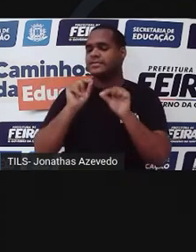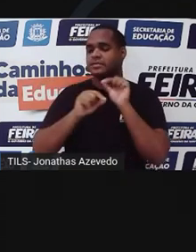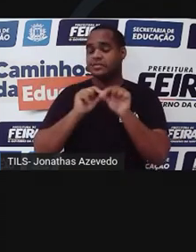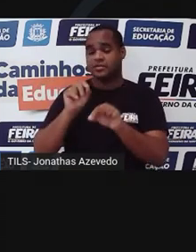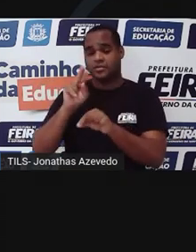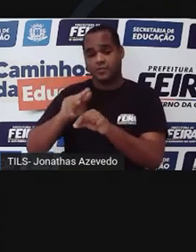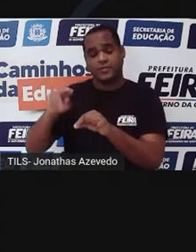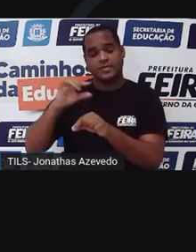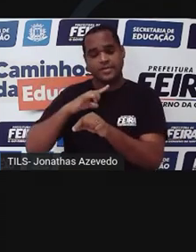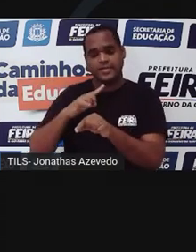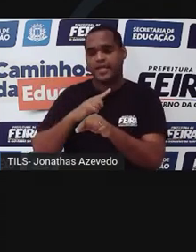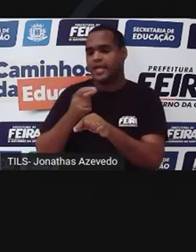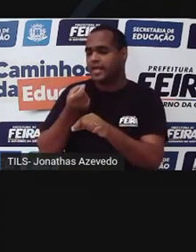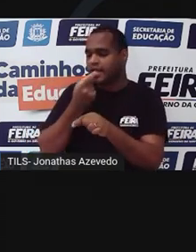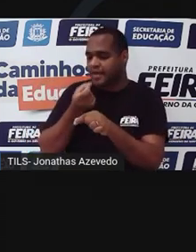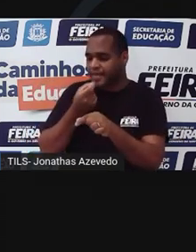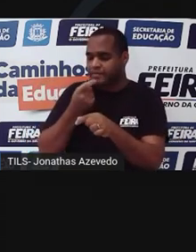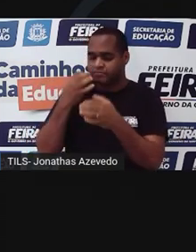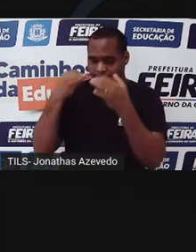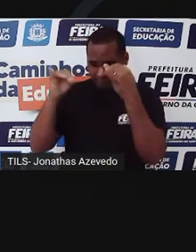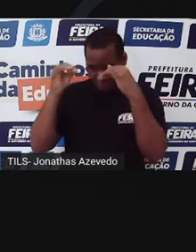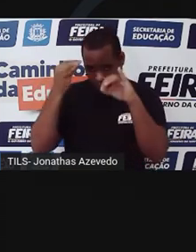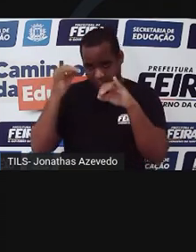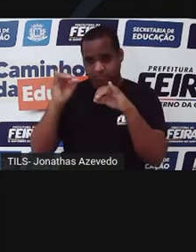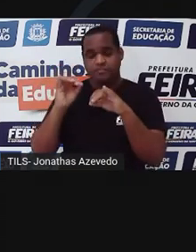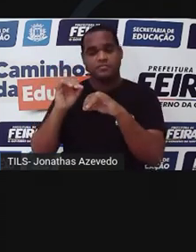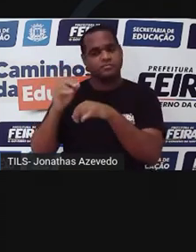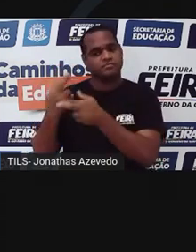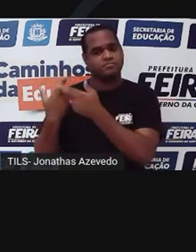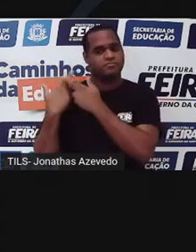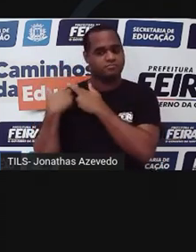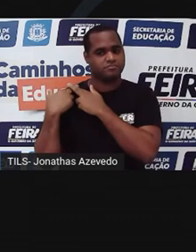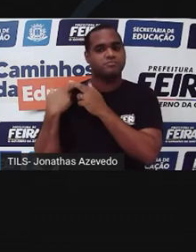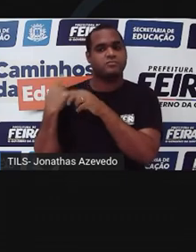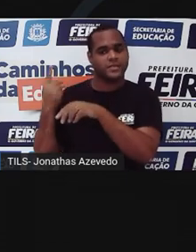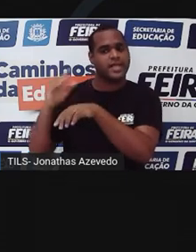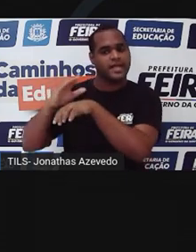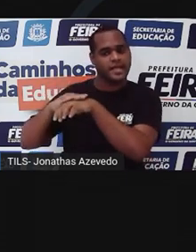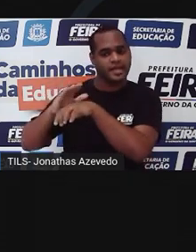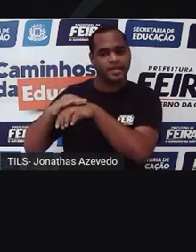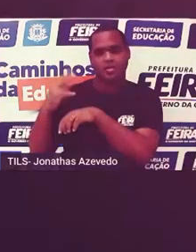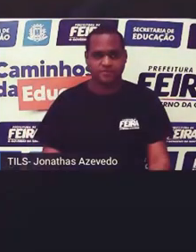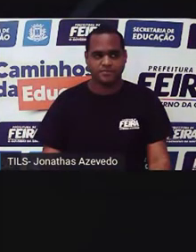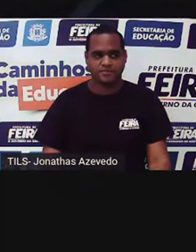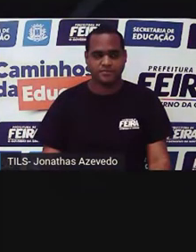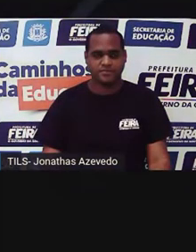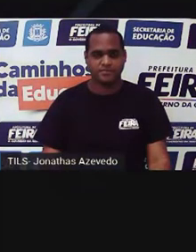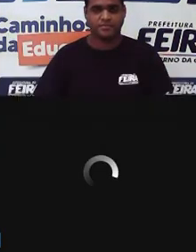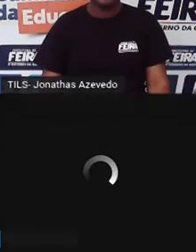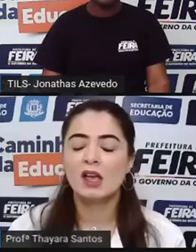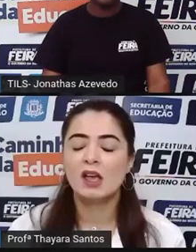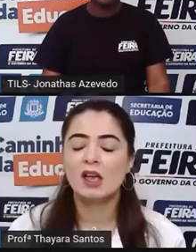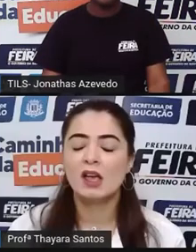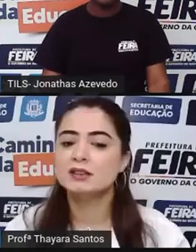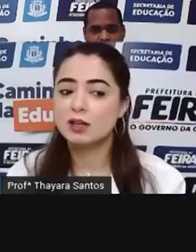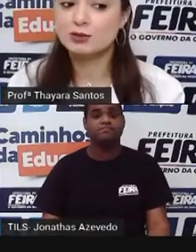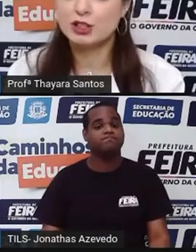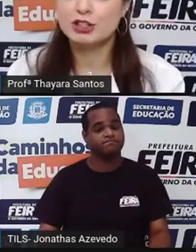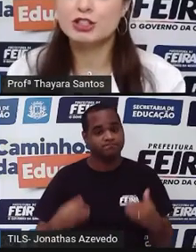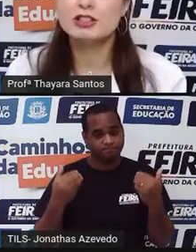faz uso de um método contraceptivo a responsabilidade é dos dois bom